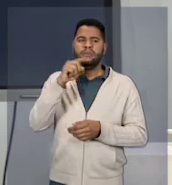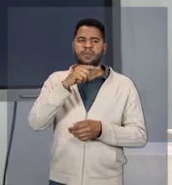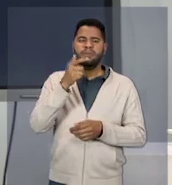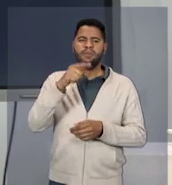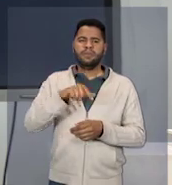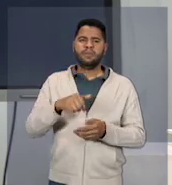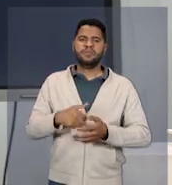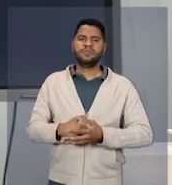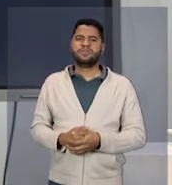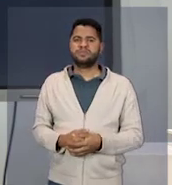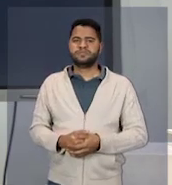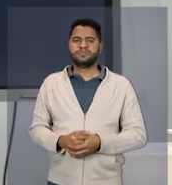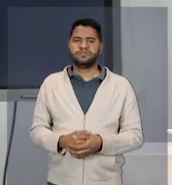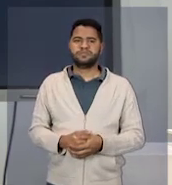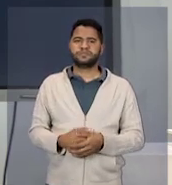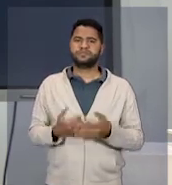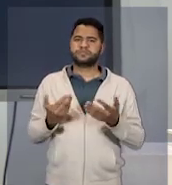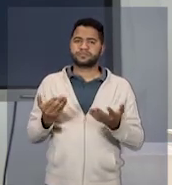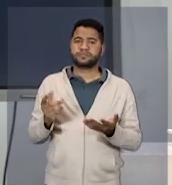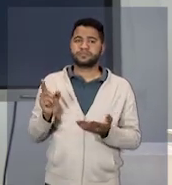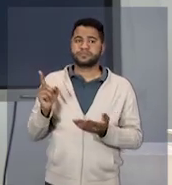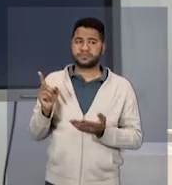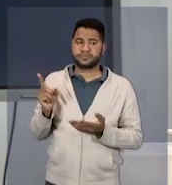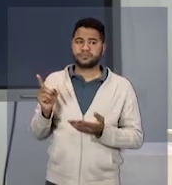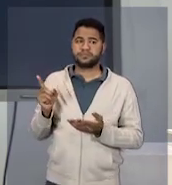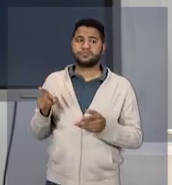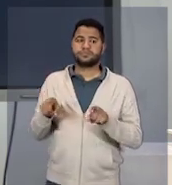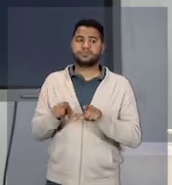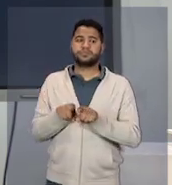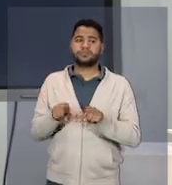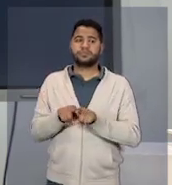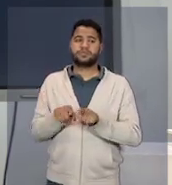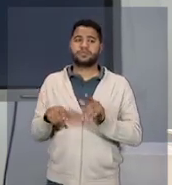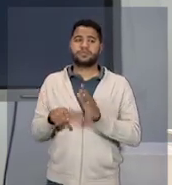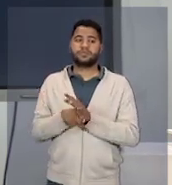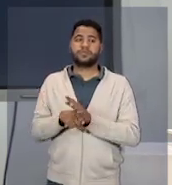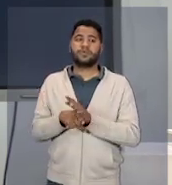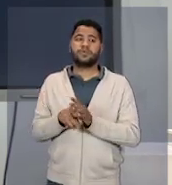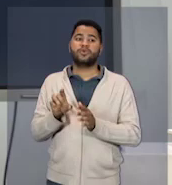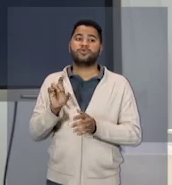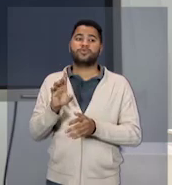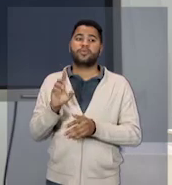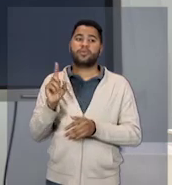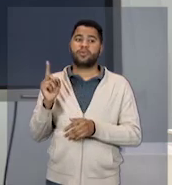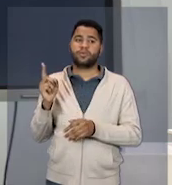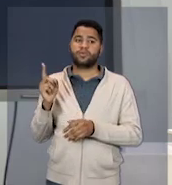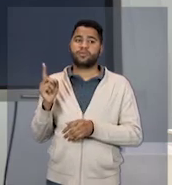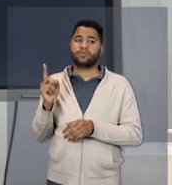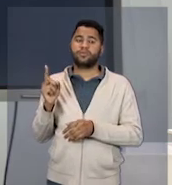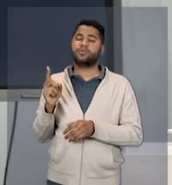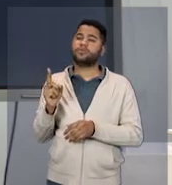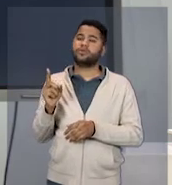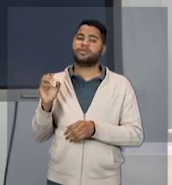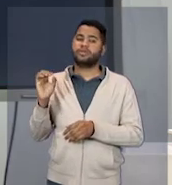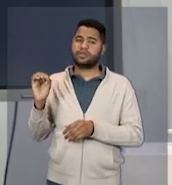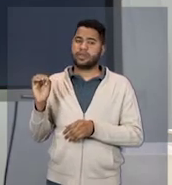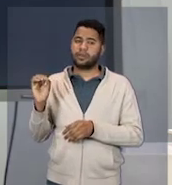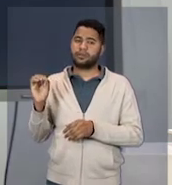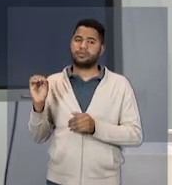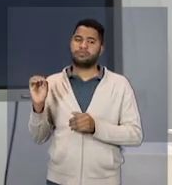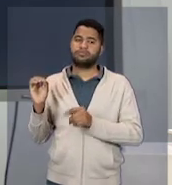de 0 até 180. Ou esse daqui, que também tem a marcação, mas ele só tem para um lado, de 0